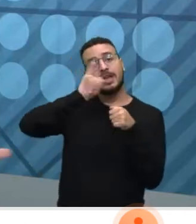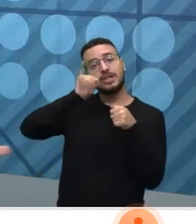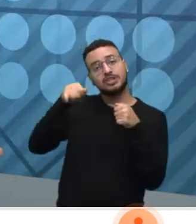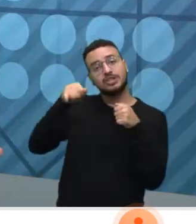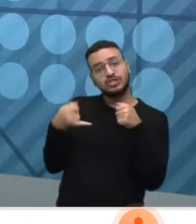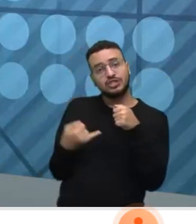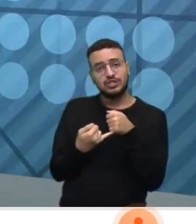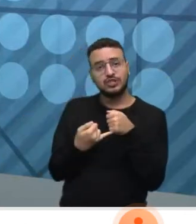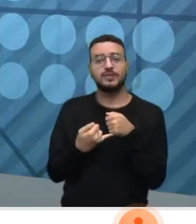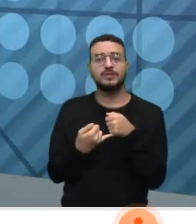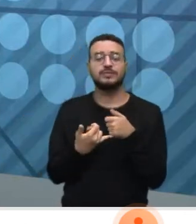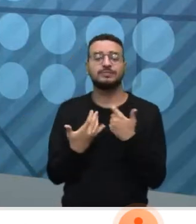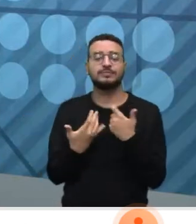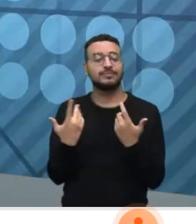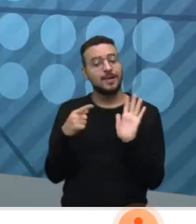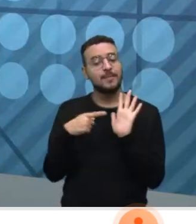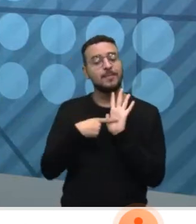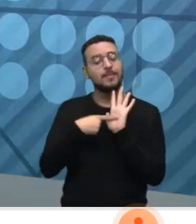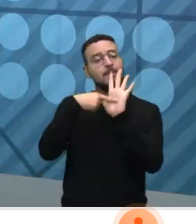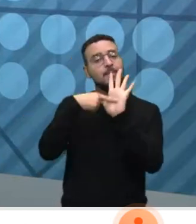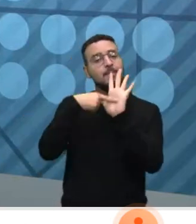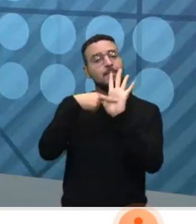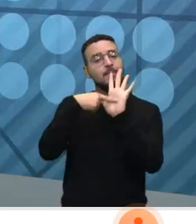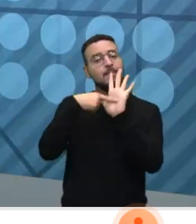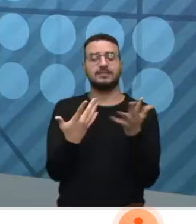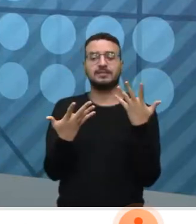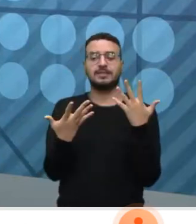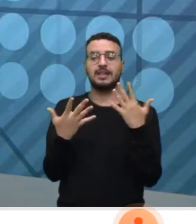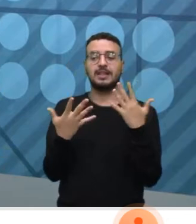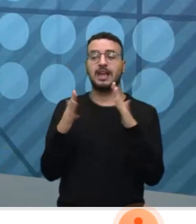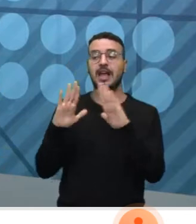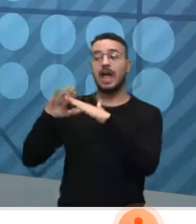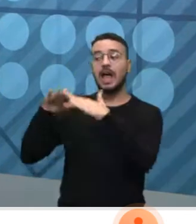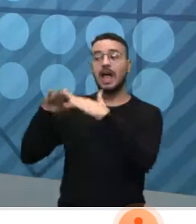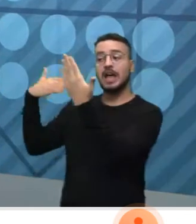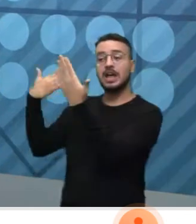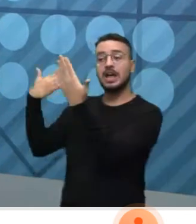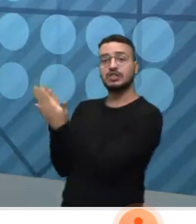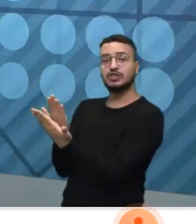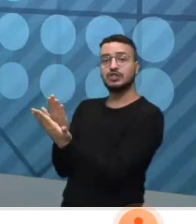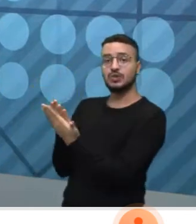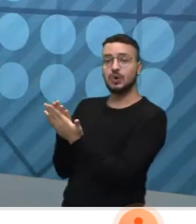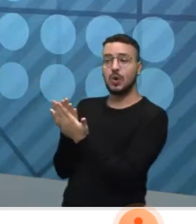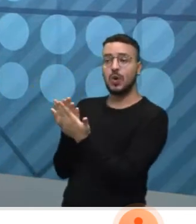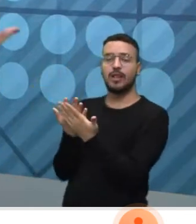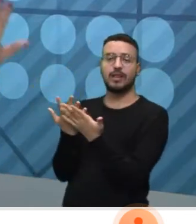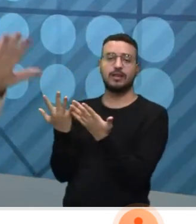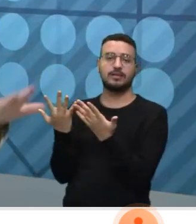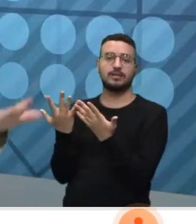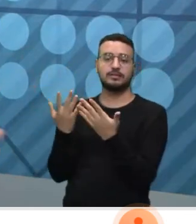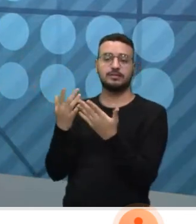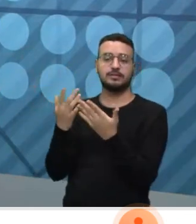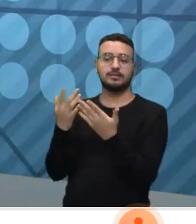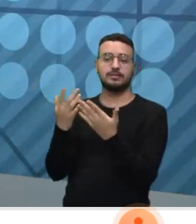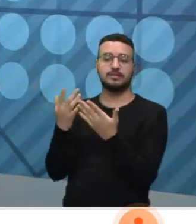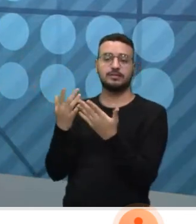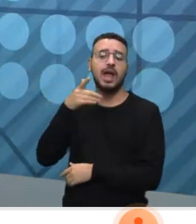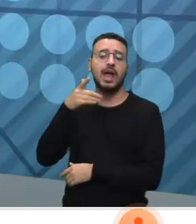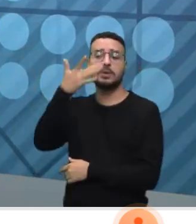apresentar, não é, todas as pessoas que trabalham na escola, nesse sentido, ela vai precisar fazer alguns apontamentos,